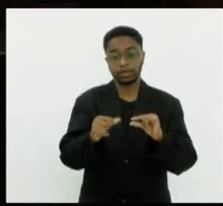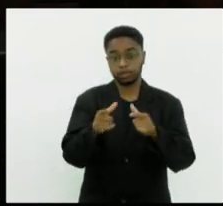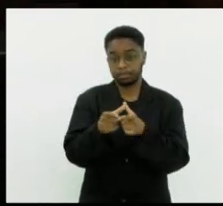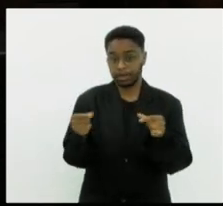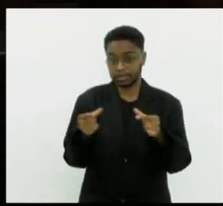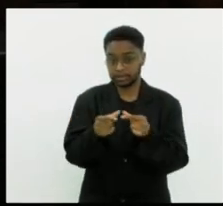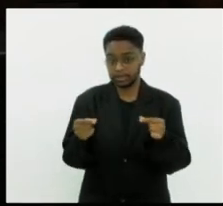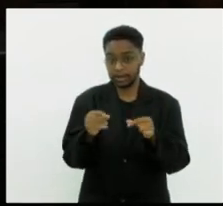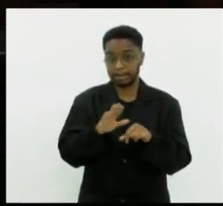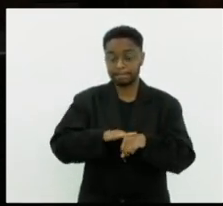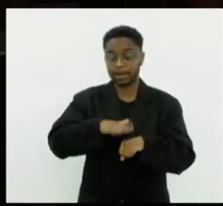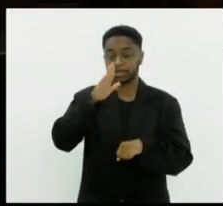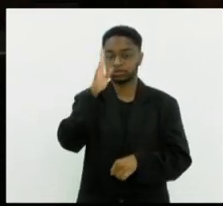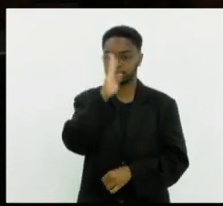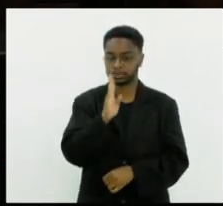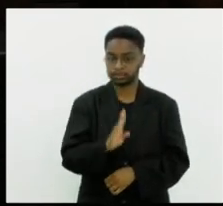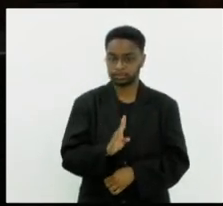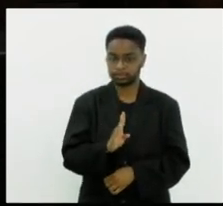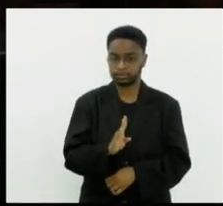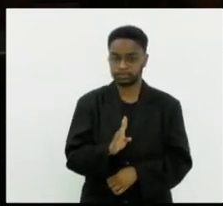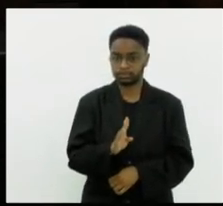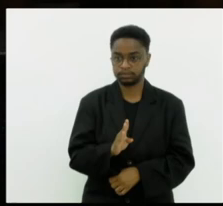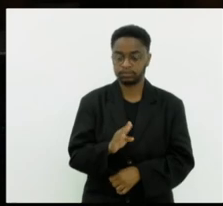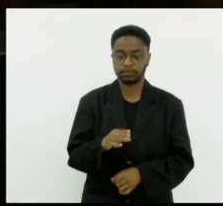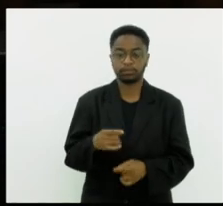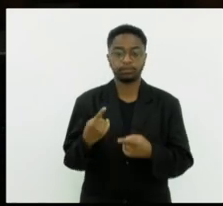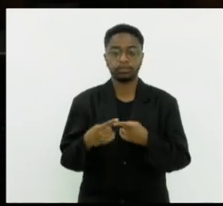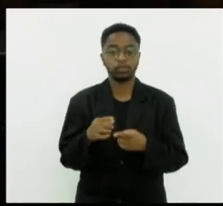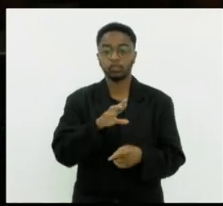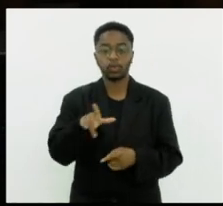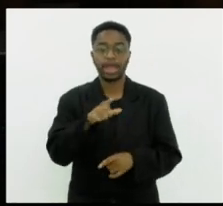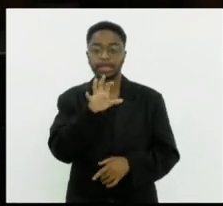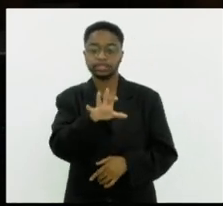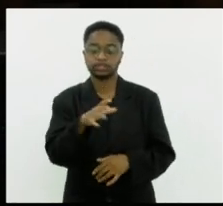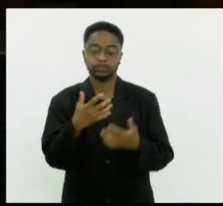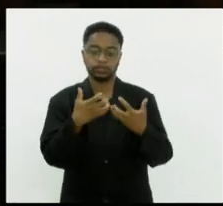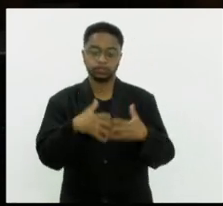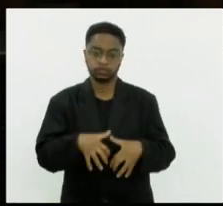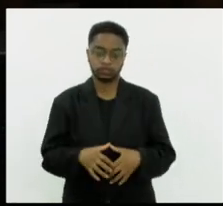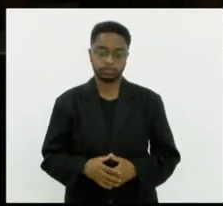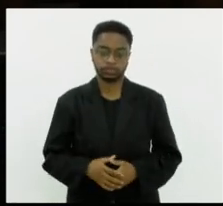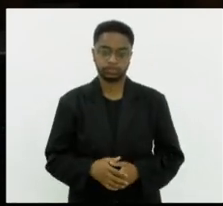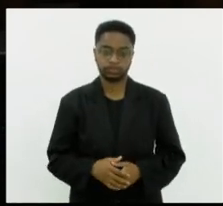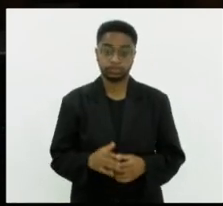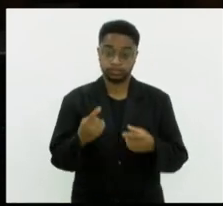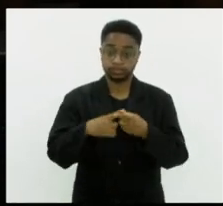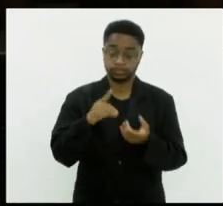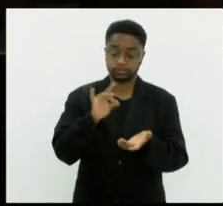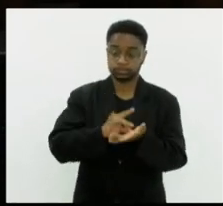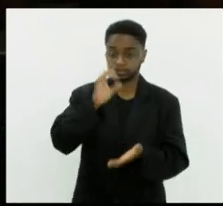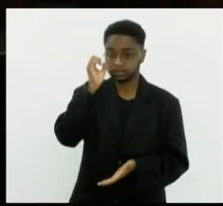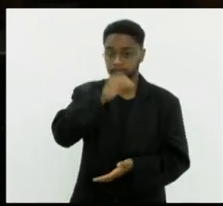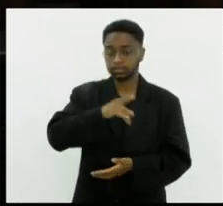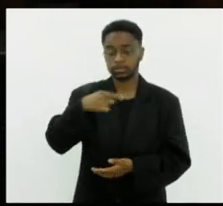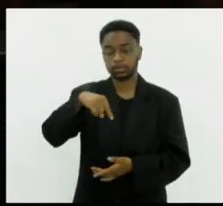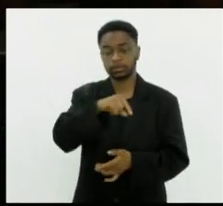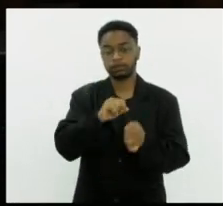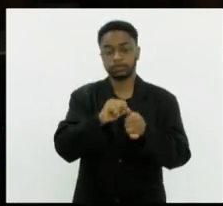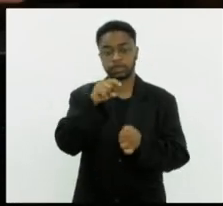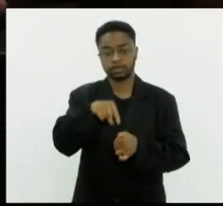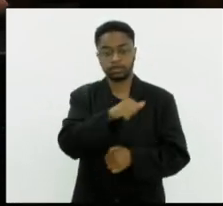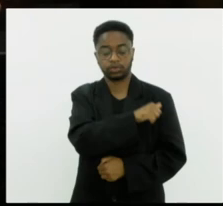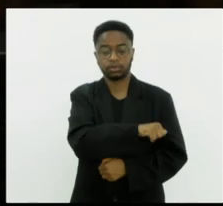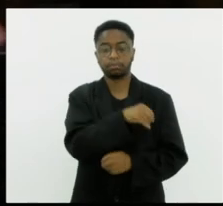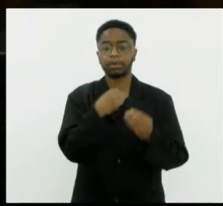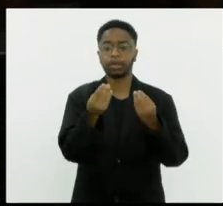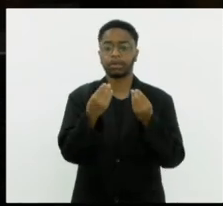menos Brasília e mais Brasil. Não o que eles estão fazendo, que é um verdadeiro absurdo que estão fazendo com o Estado do Rio de Janeiro. Para